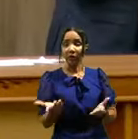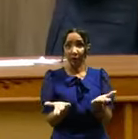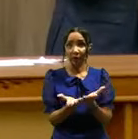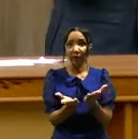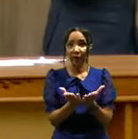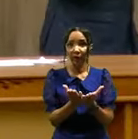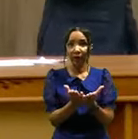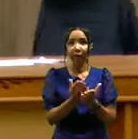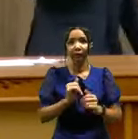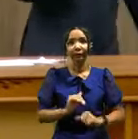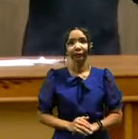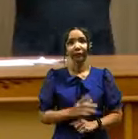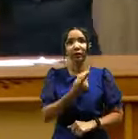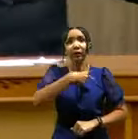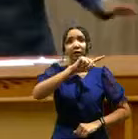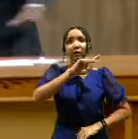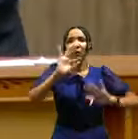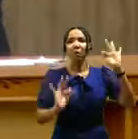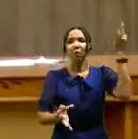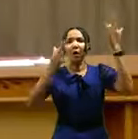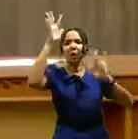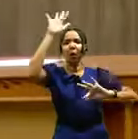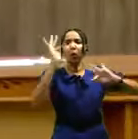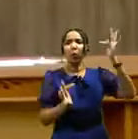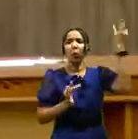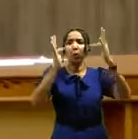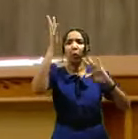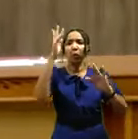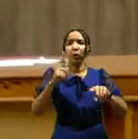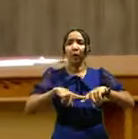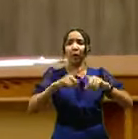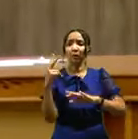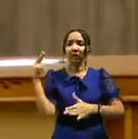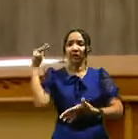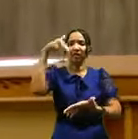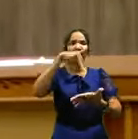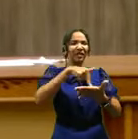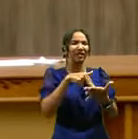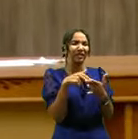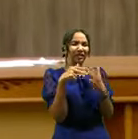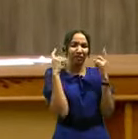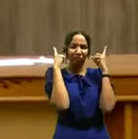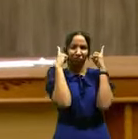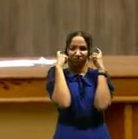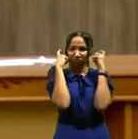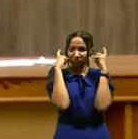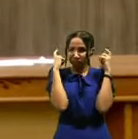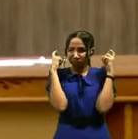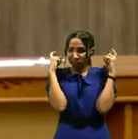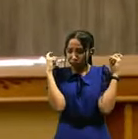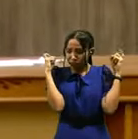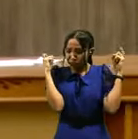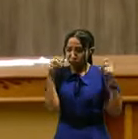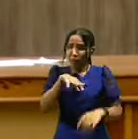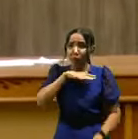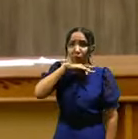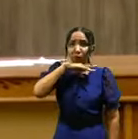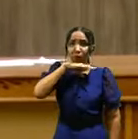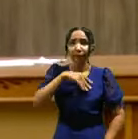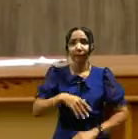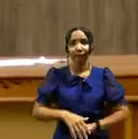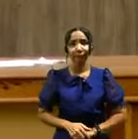alto vai pra política bate palma grita aí na hora que chega aqui na igreja dormindo e a Bíblia caindo no